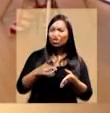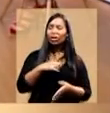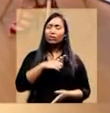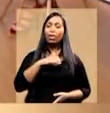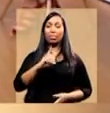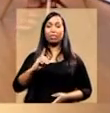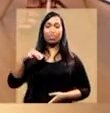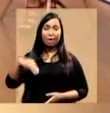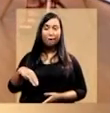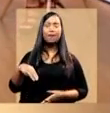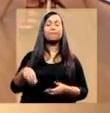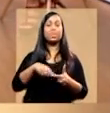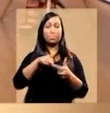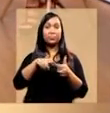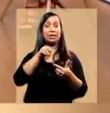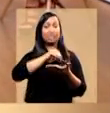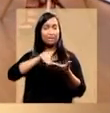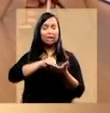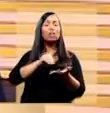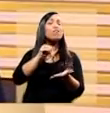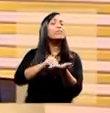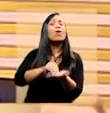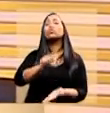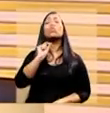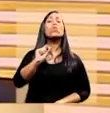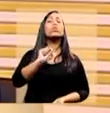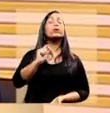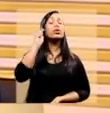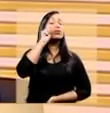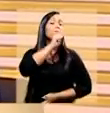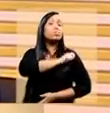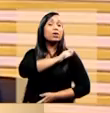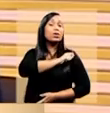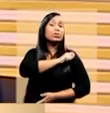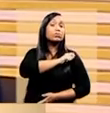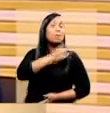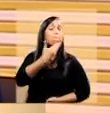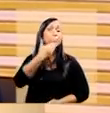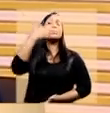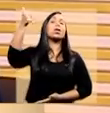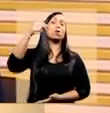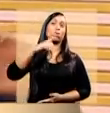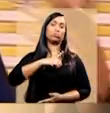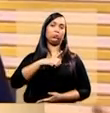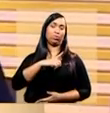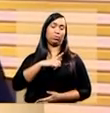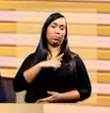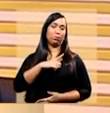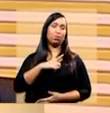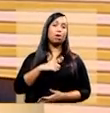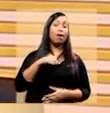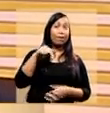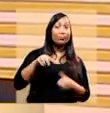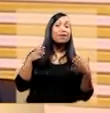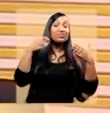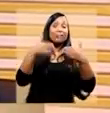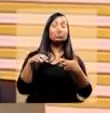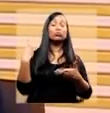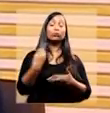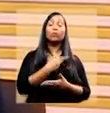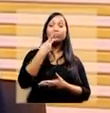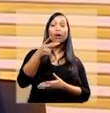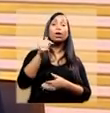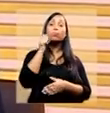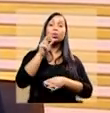já temos DDM, temos secretaria. O que está faltando para Rio Preto ser ainda melhor mais referência quando